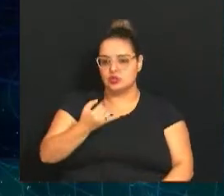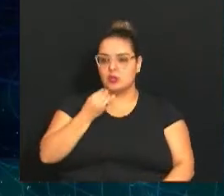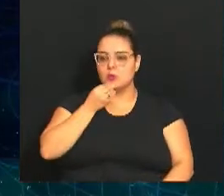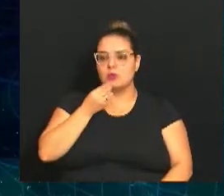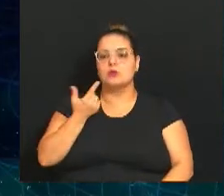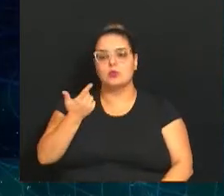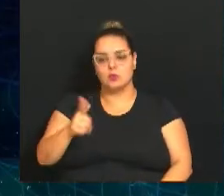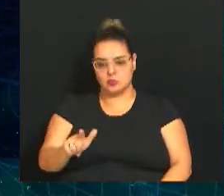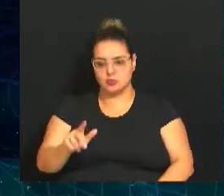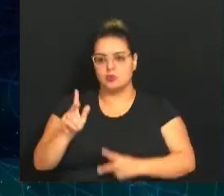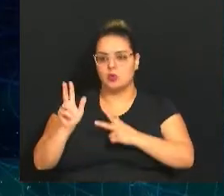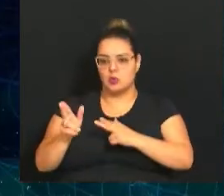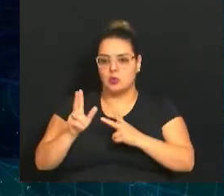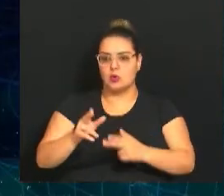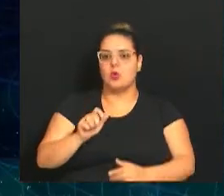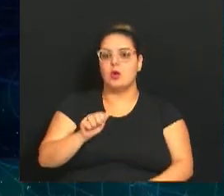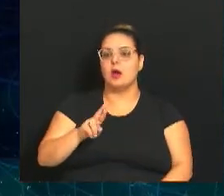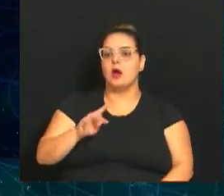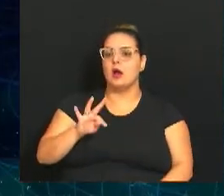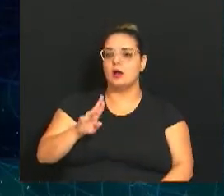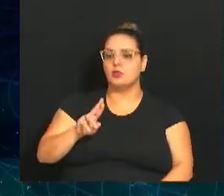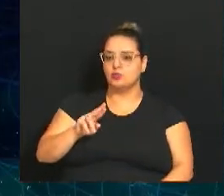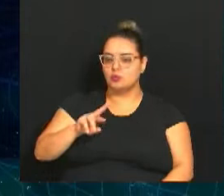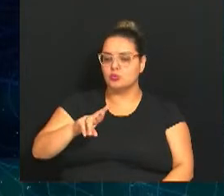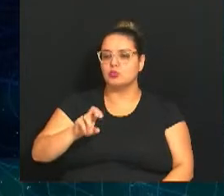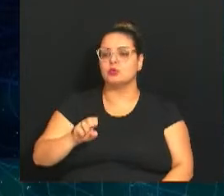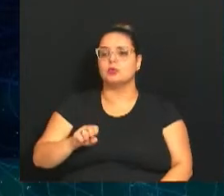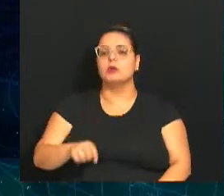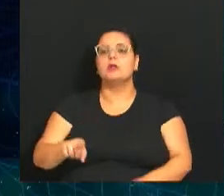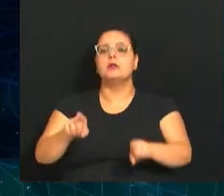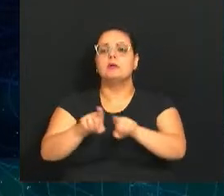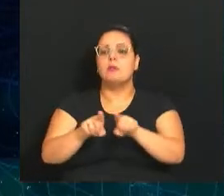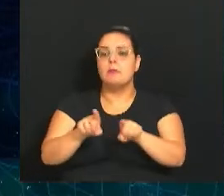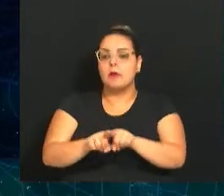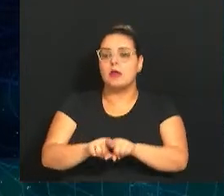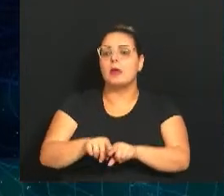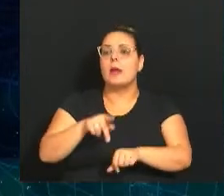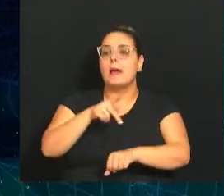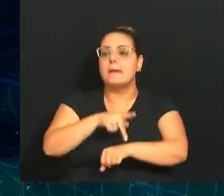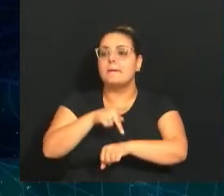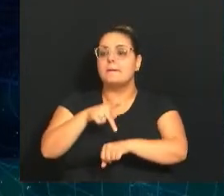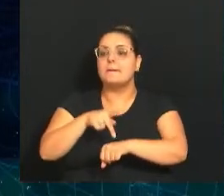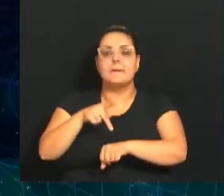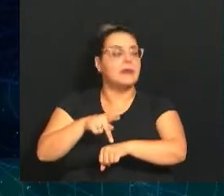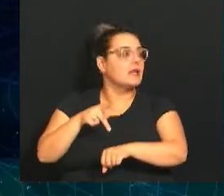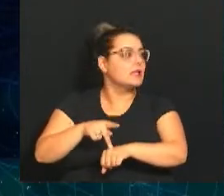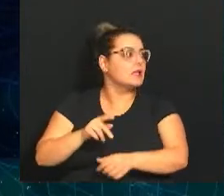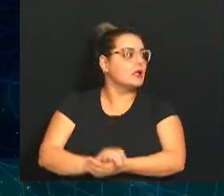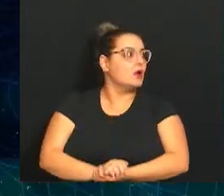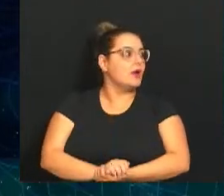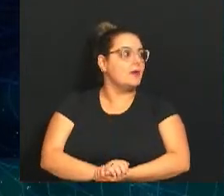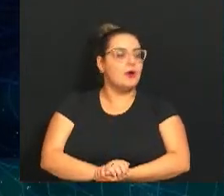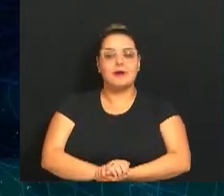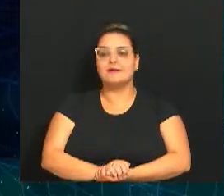ontem, Arthur Nogueira, 9.083, Pedreira, 5.031, Santo Antônio de Posse,